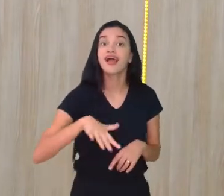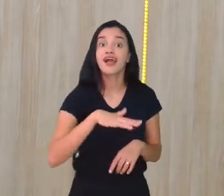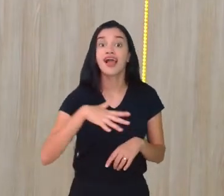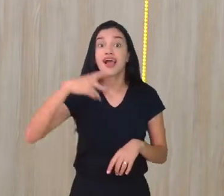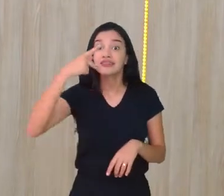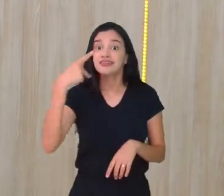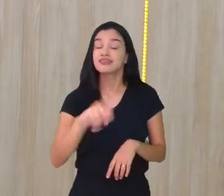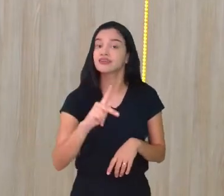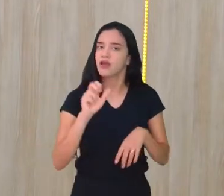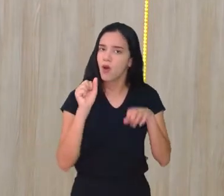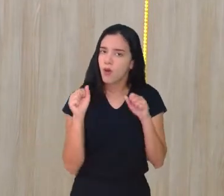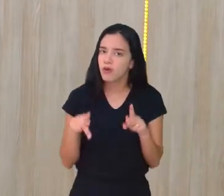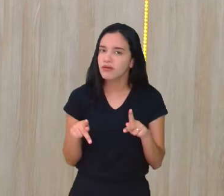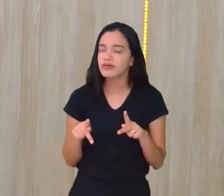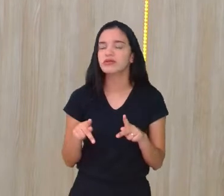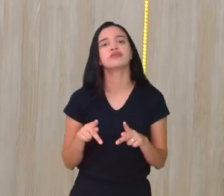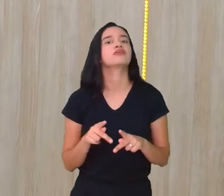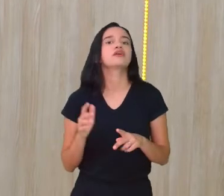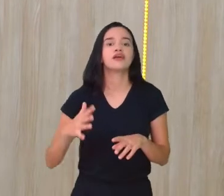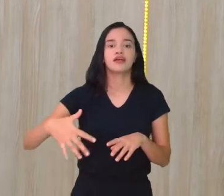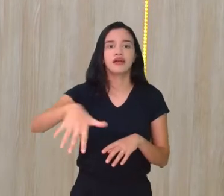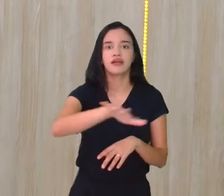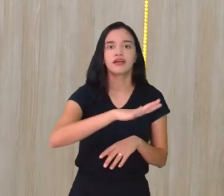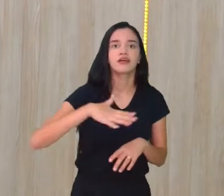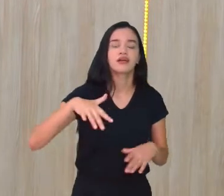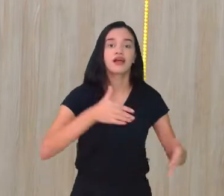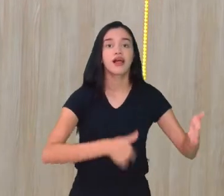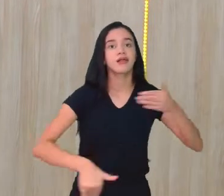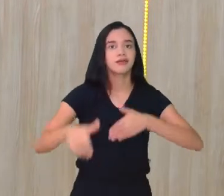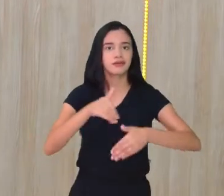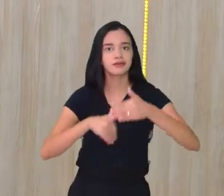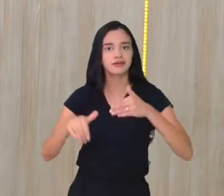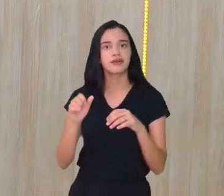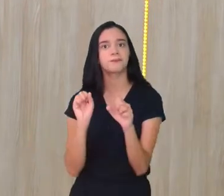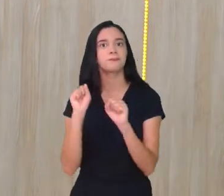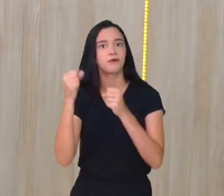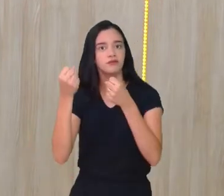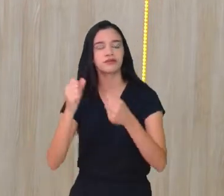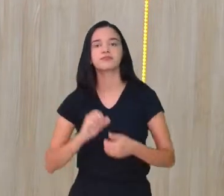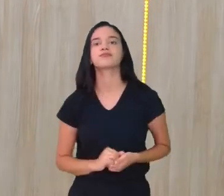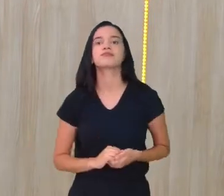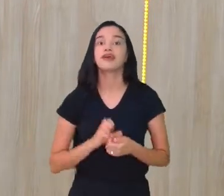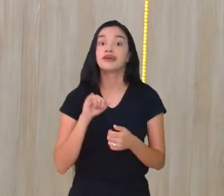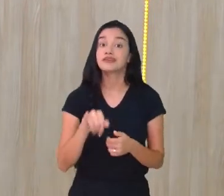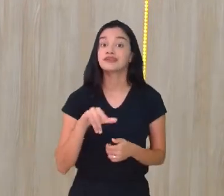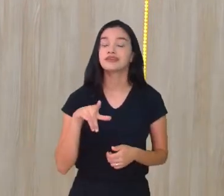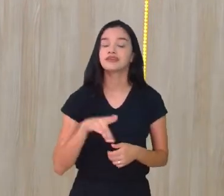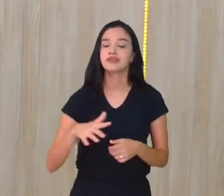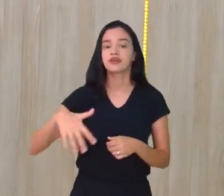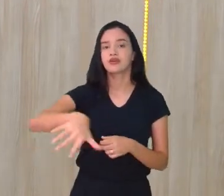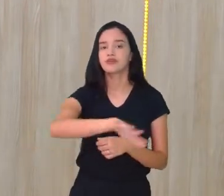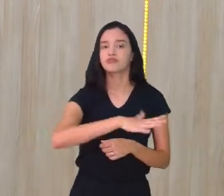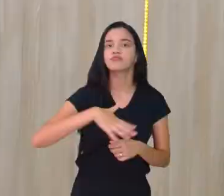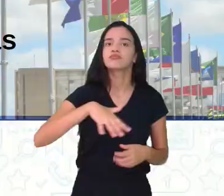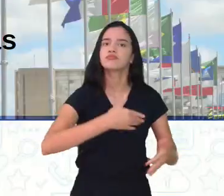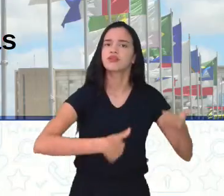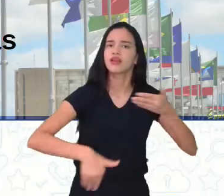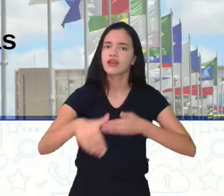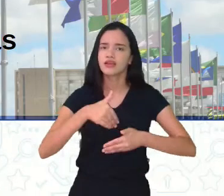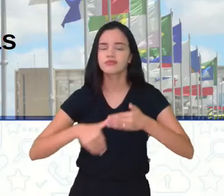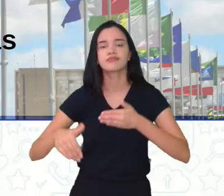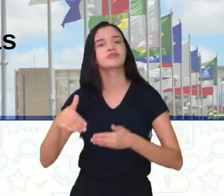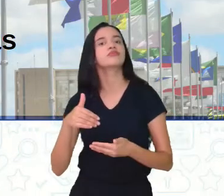seu. Beleza? Território relacionado a poder, posse. Se o território é relacionado a